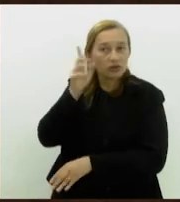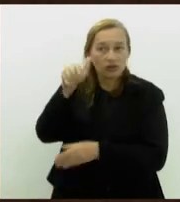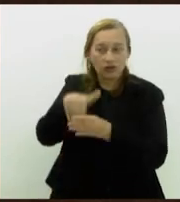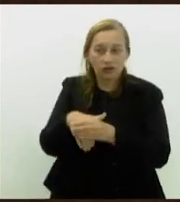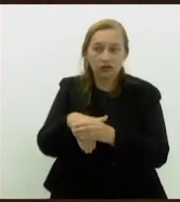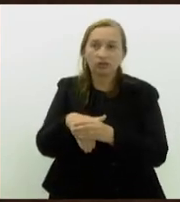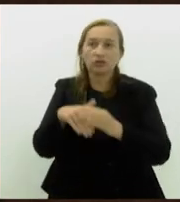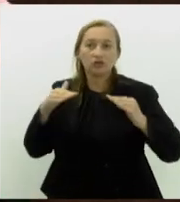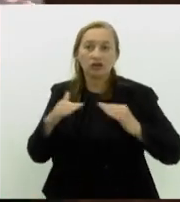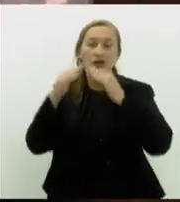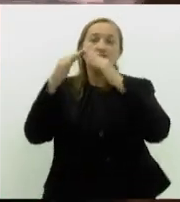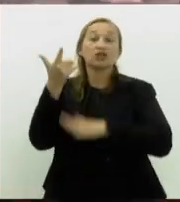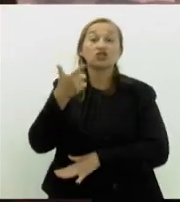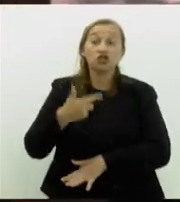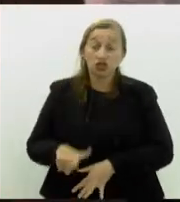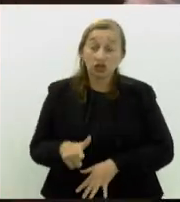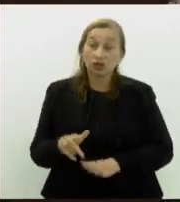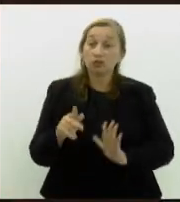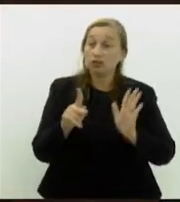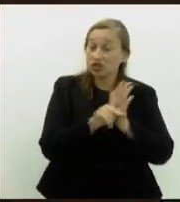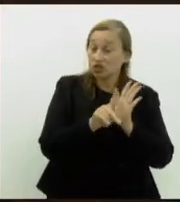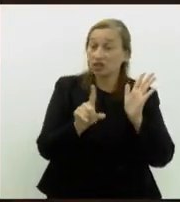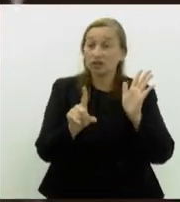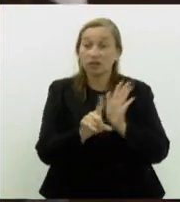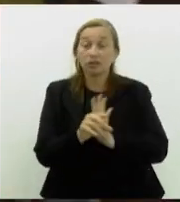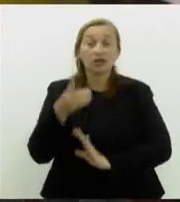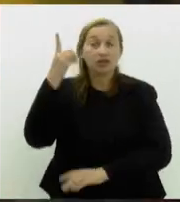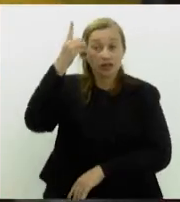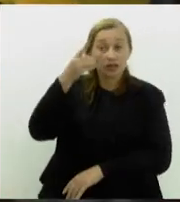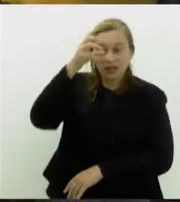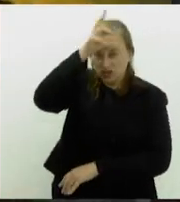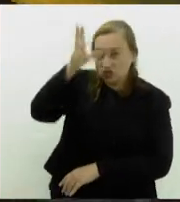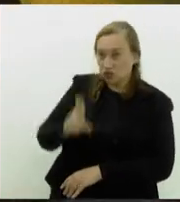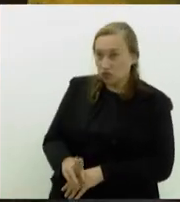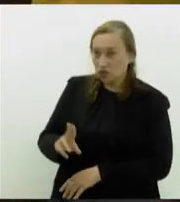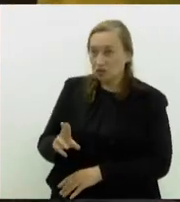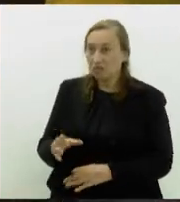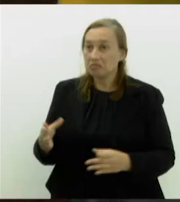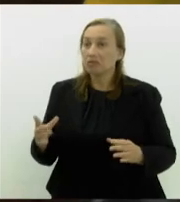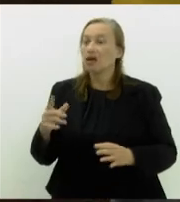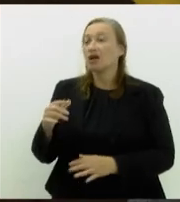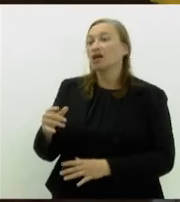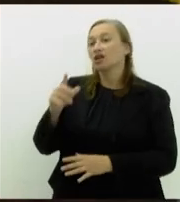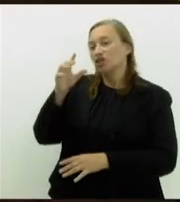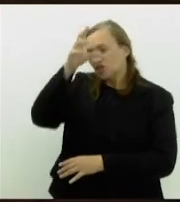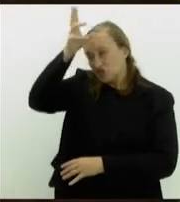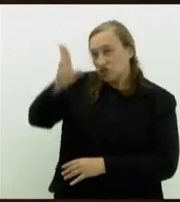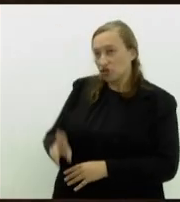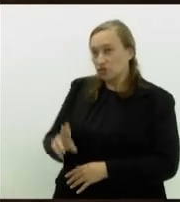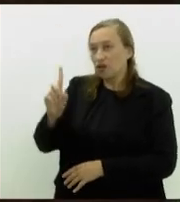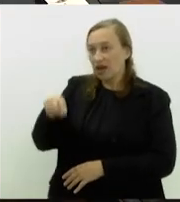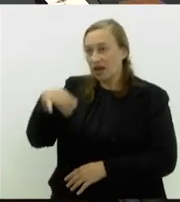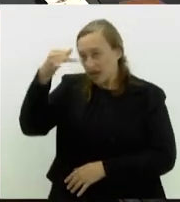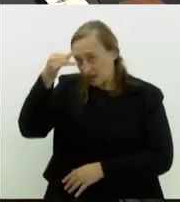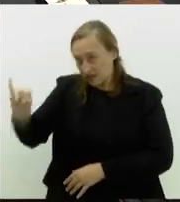mais uma vez, ao projeto da deputada tia Ju. Tia Ju é prevenção.